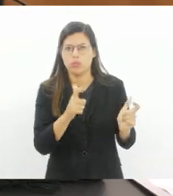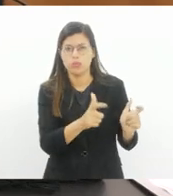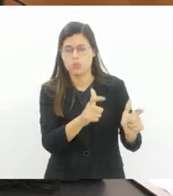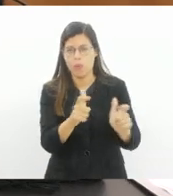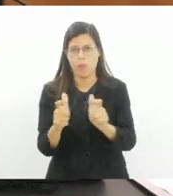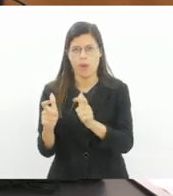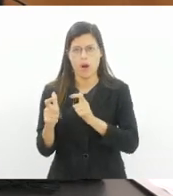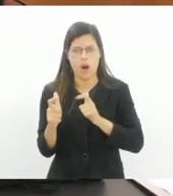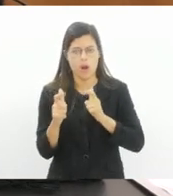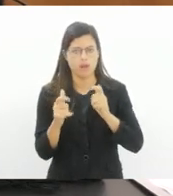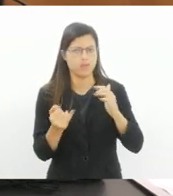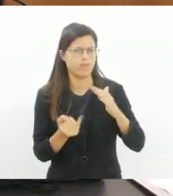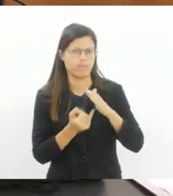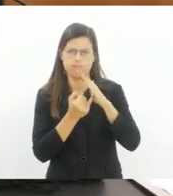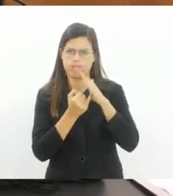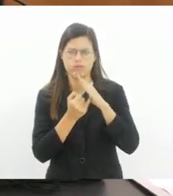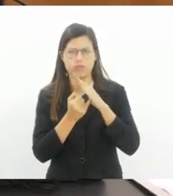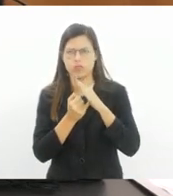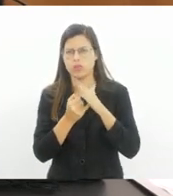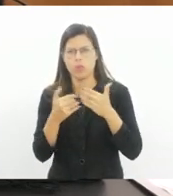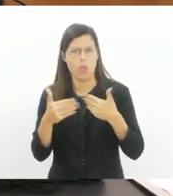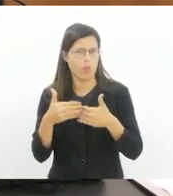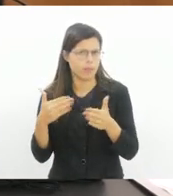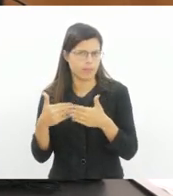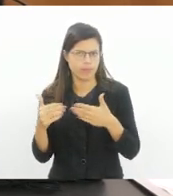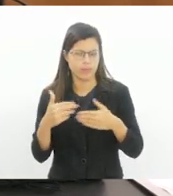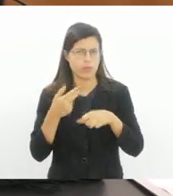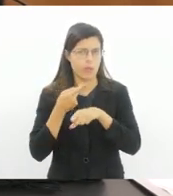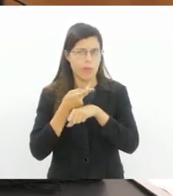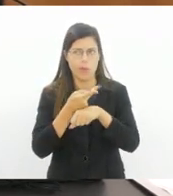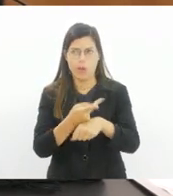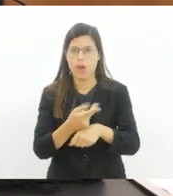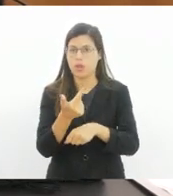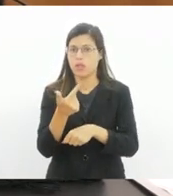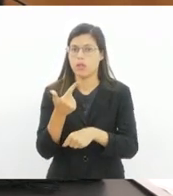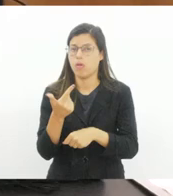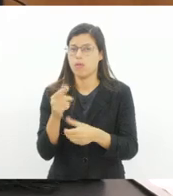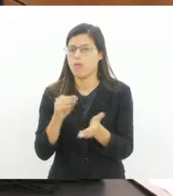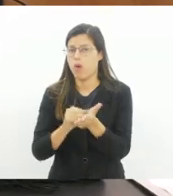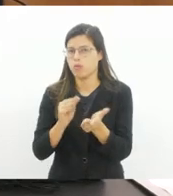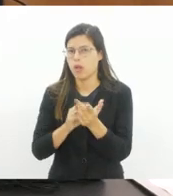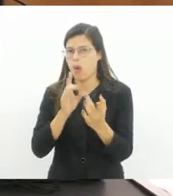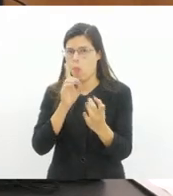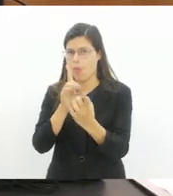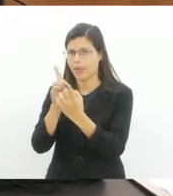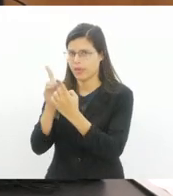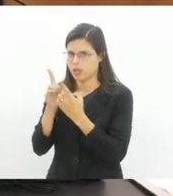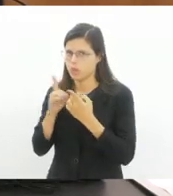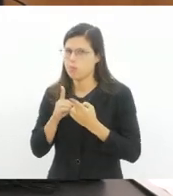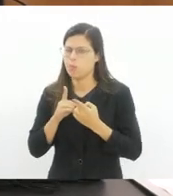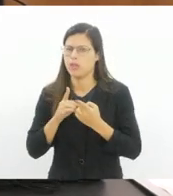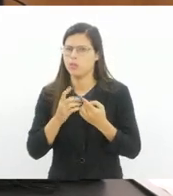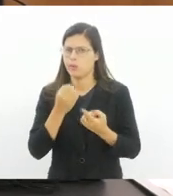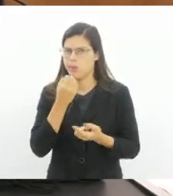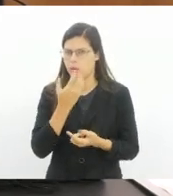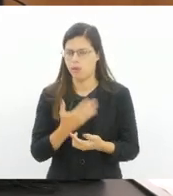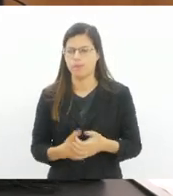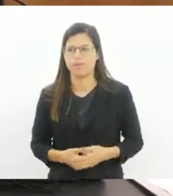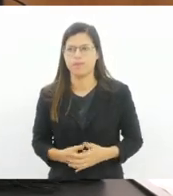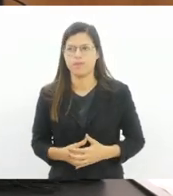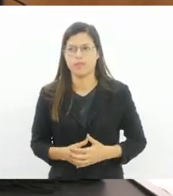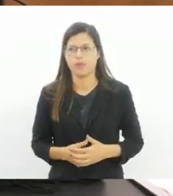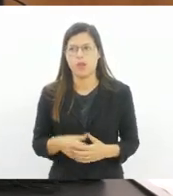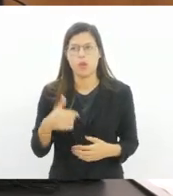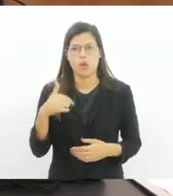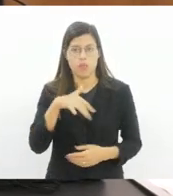forem, né, que foram procurados, e não ter tido um atendimento considerável, né? Eu sou